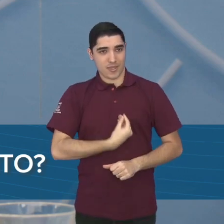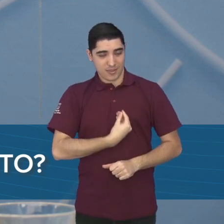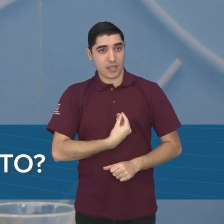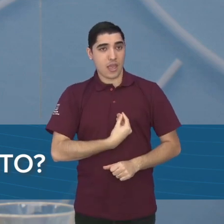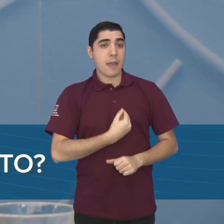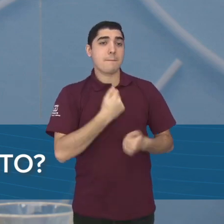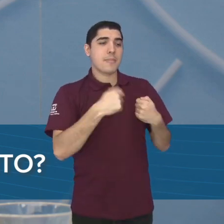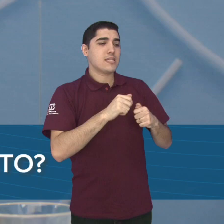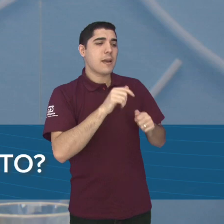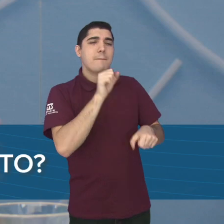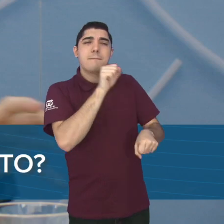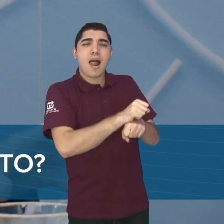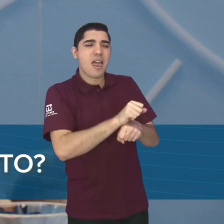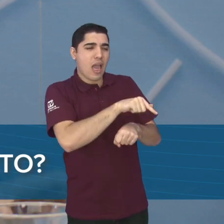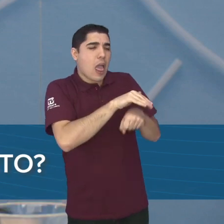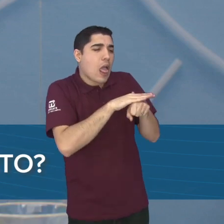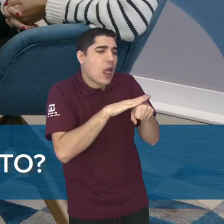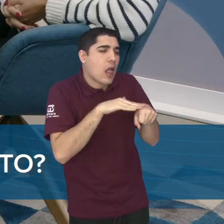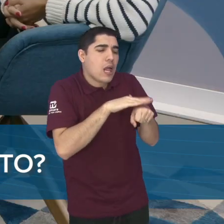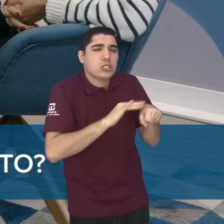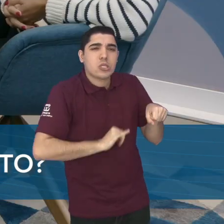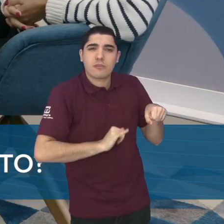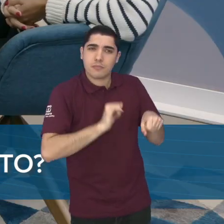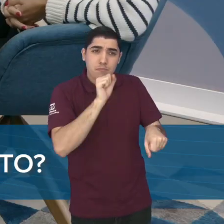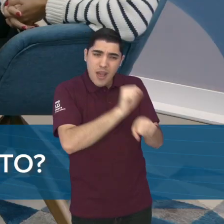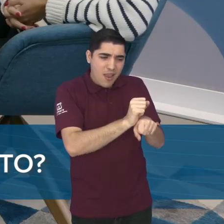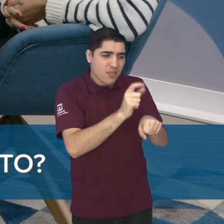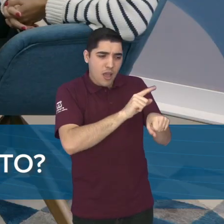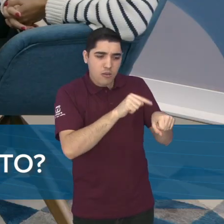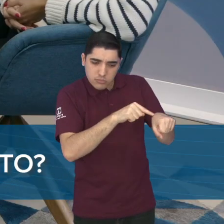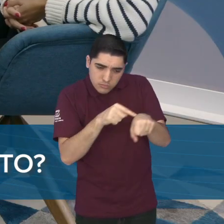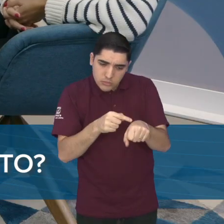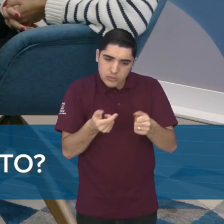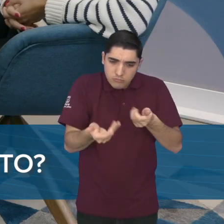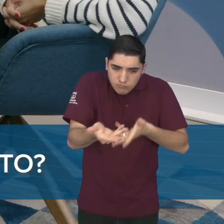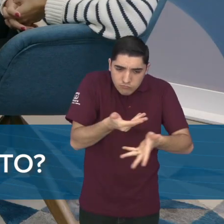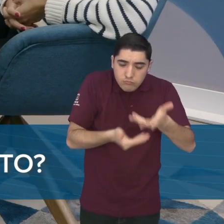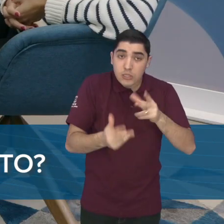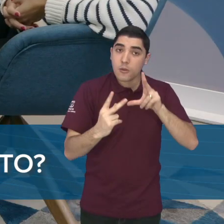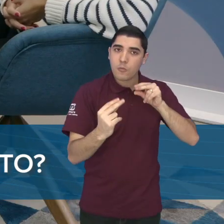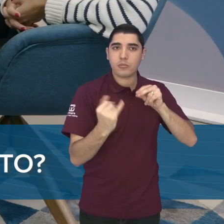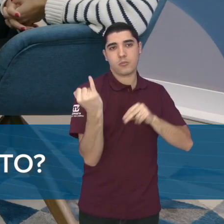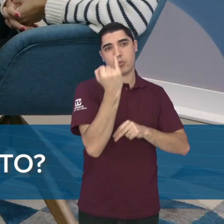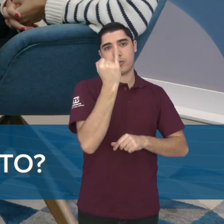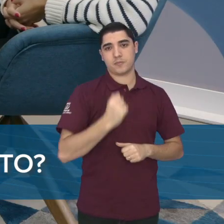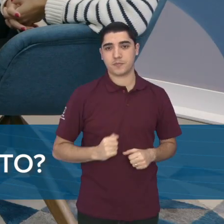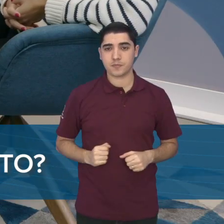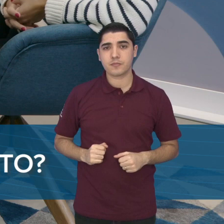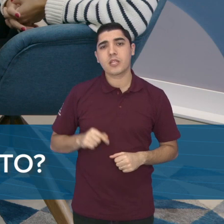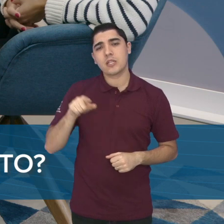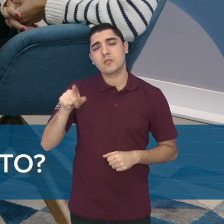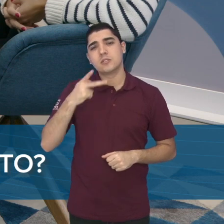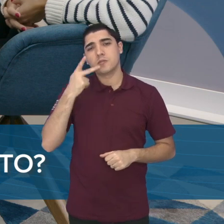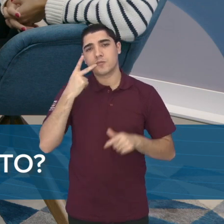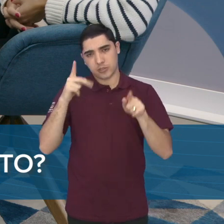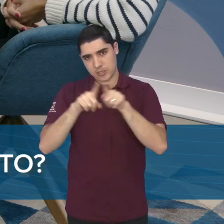história, né? De sair da romantização, né? Sim, sim. E aproveitando o gancho que você falou, né, da